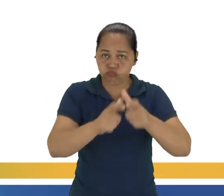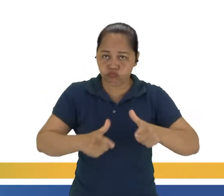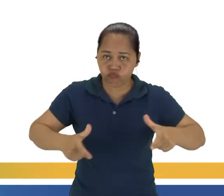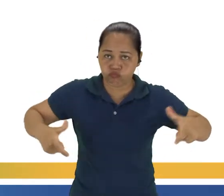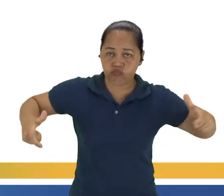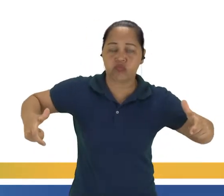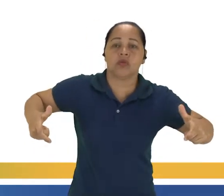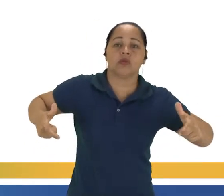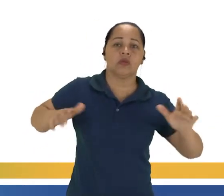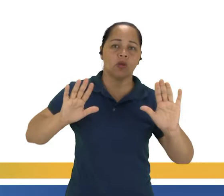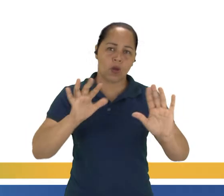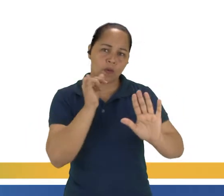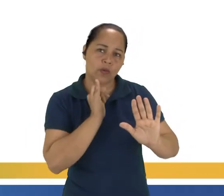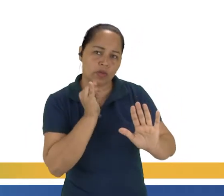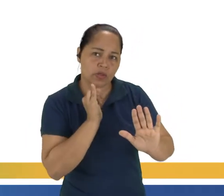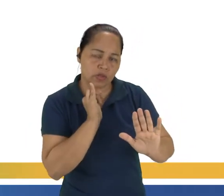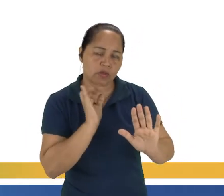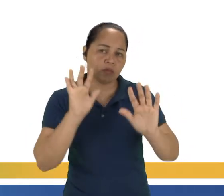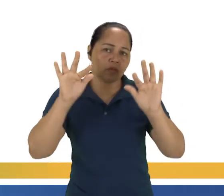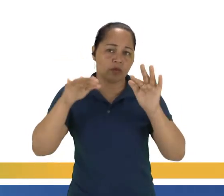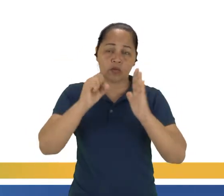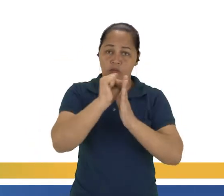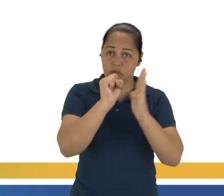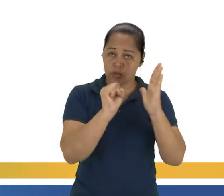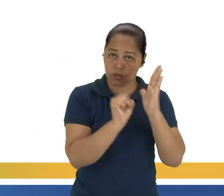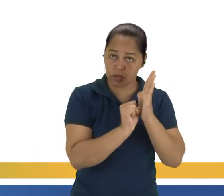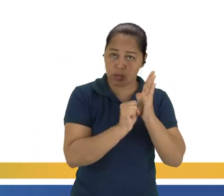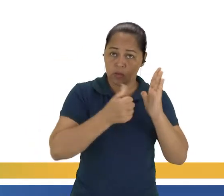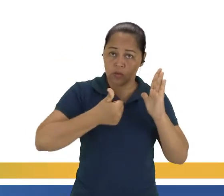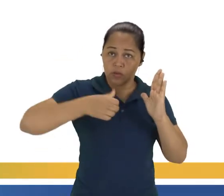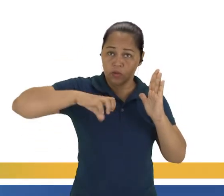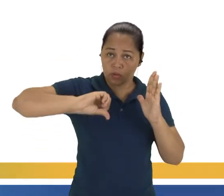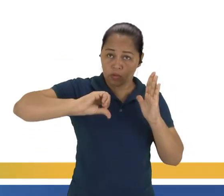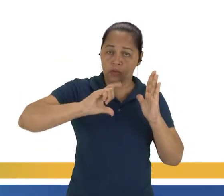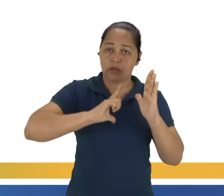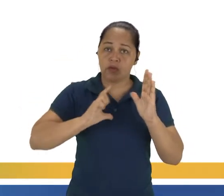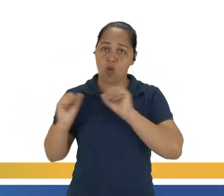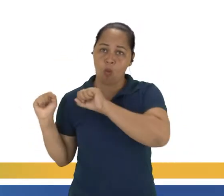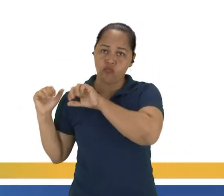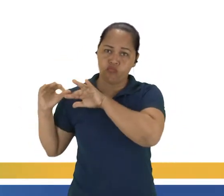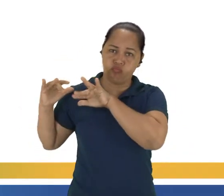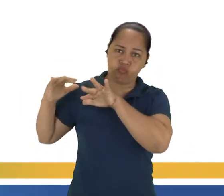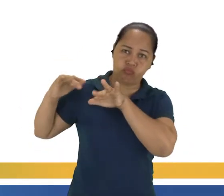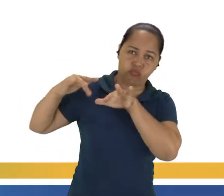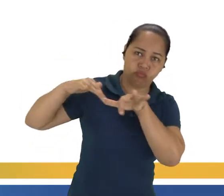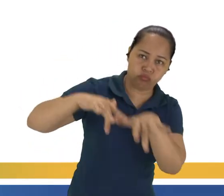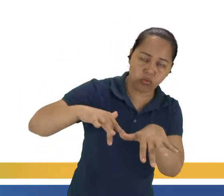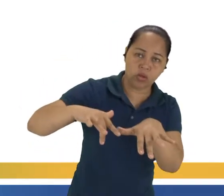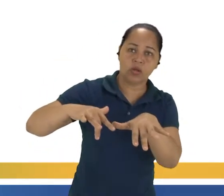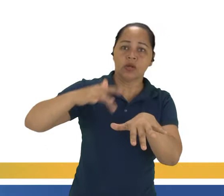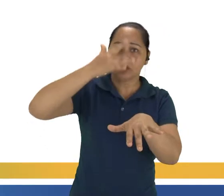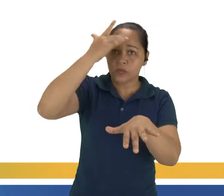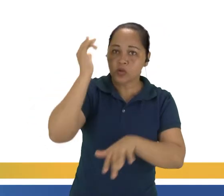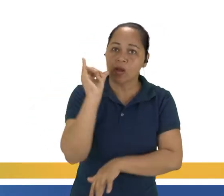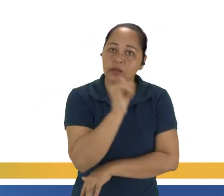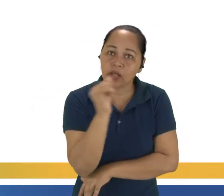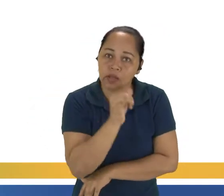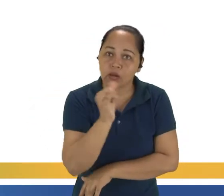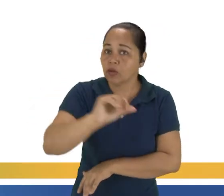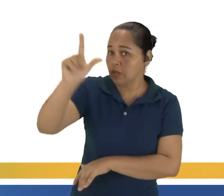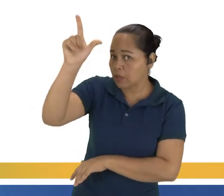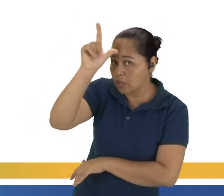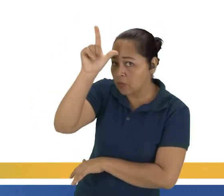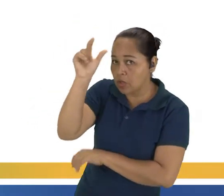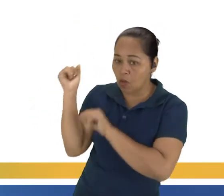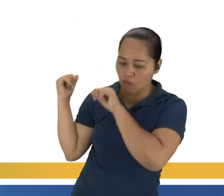isso, galera? Por exemplo, no final do século XIX, nós tivemos uma emigração muito grande, por exemplo, de italianos, de alemães,